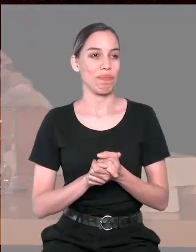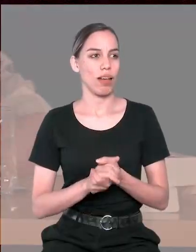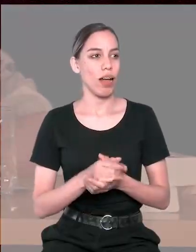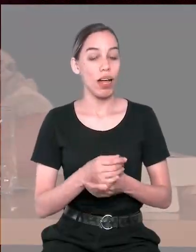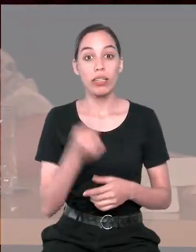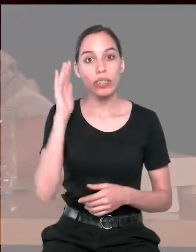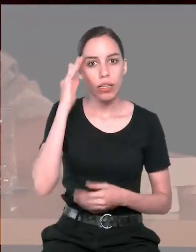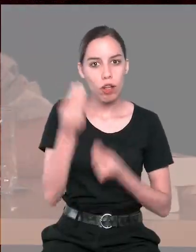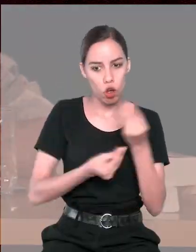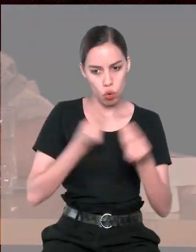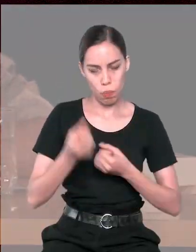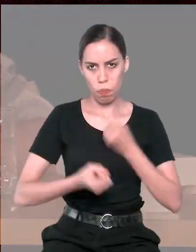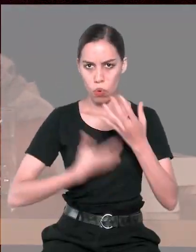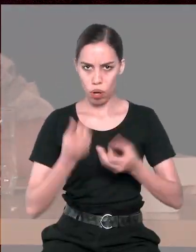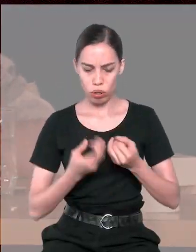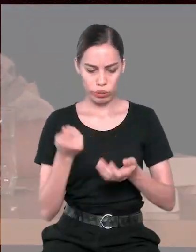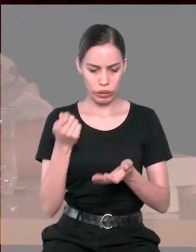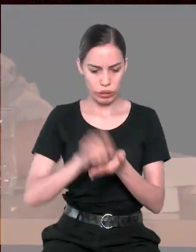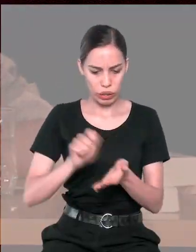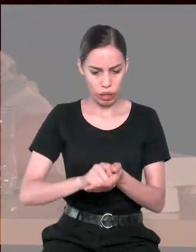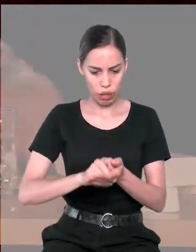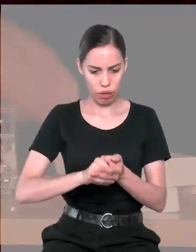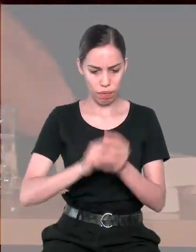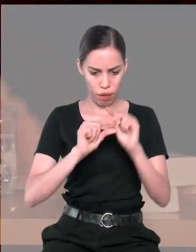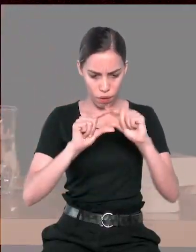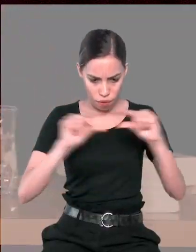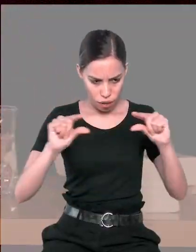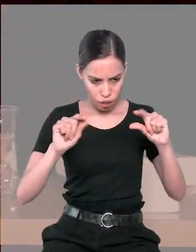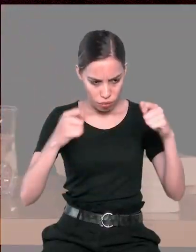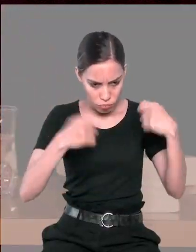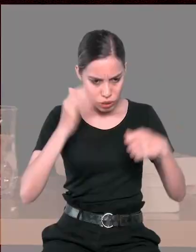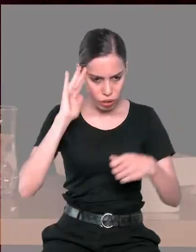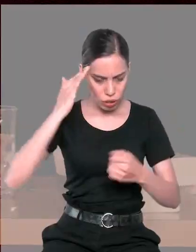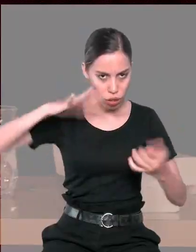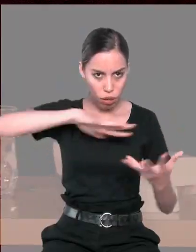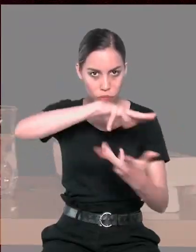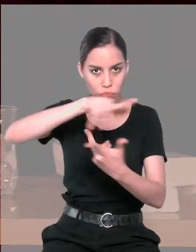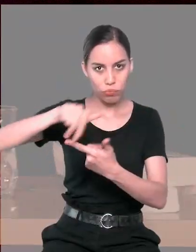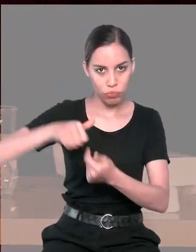escreve um pequeno verso, né, você precisa entender o universo.